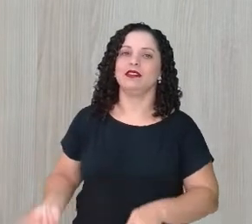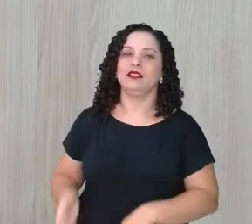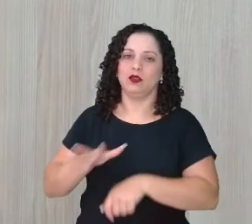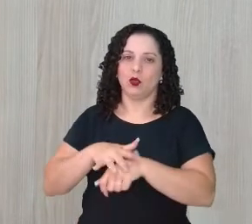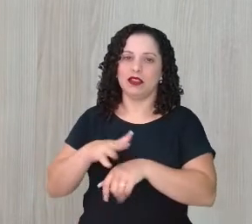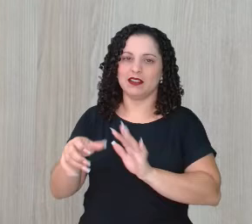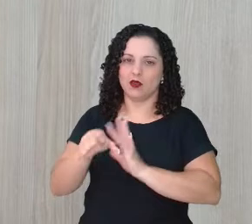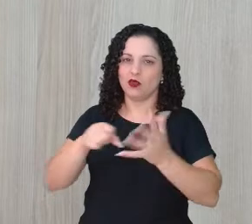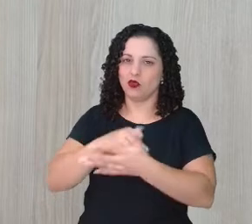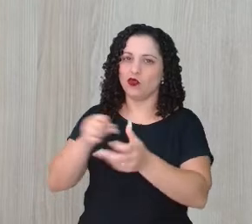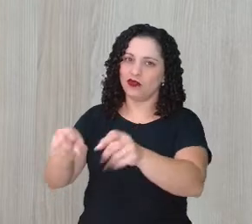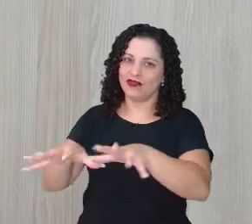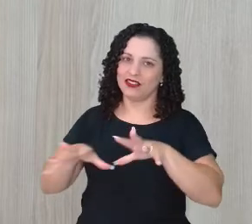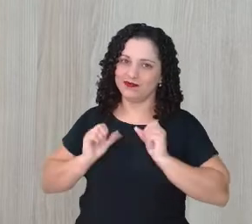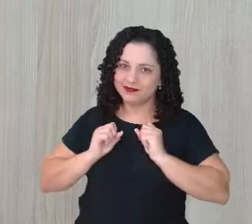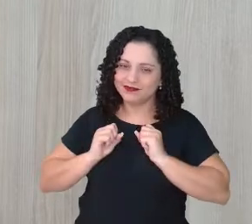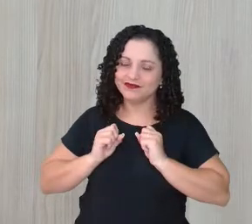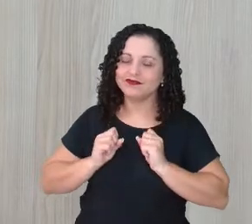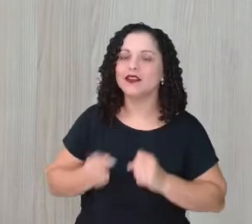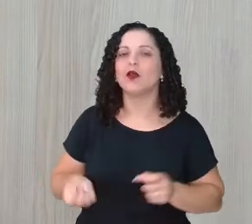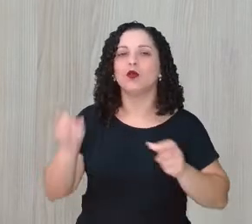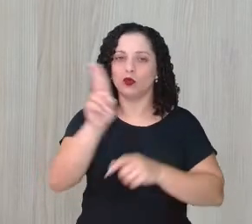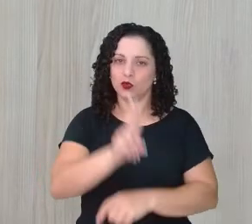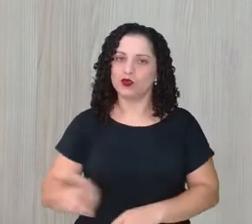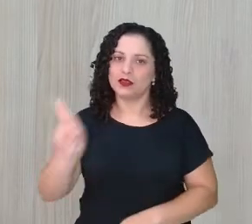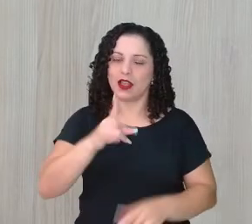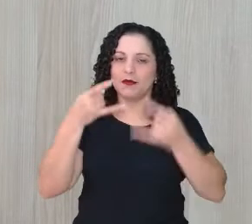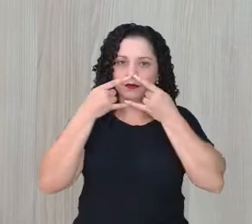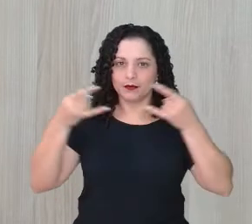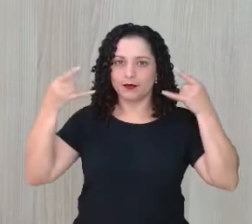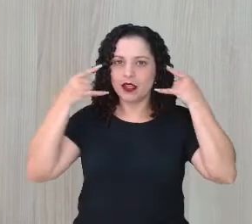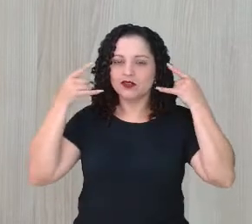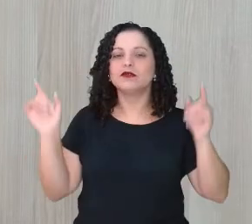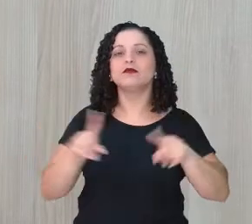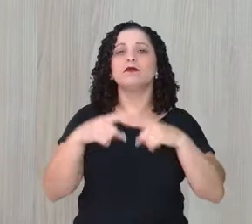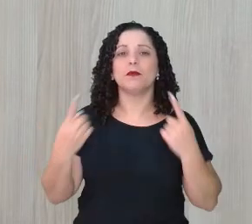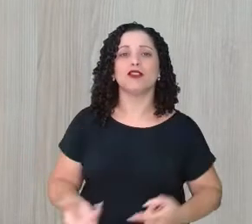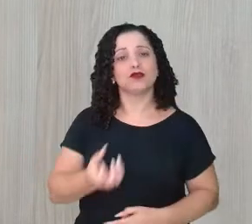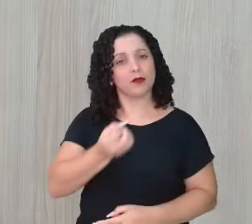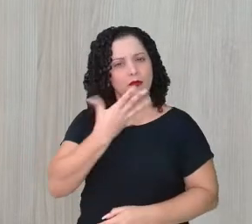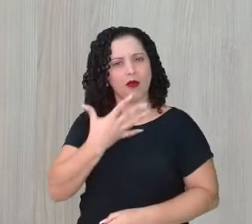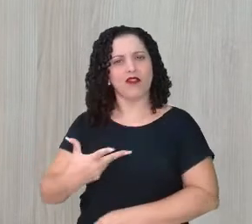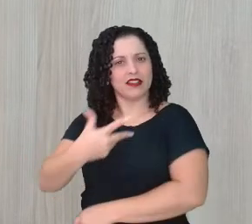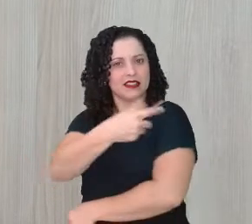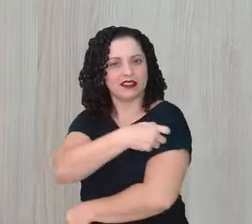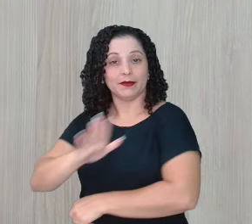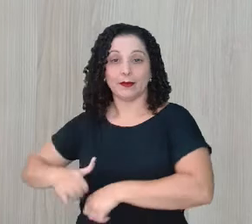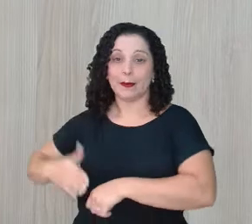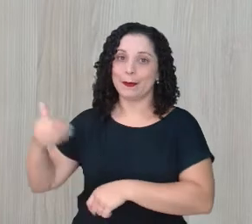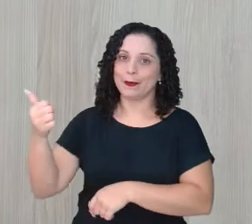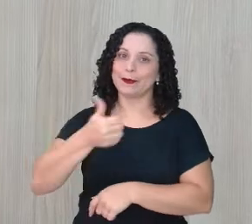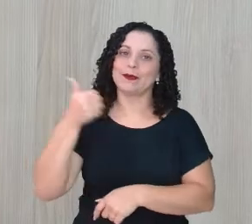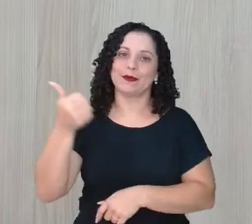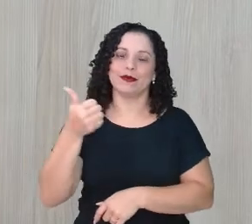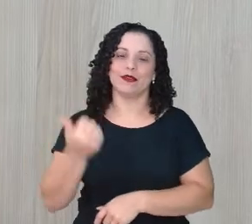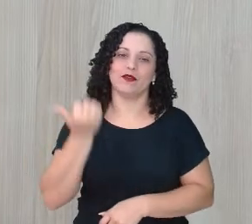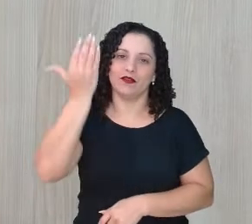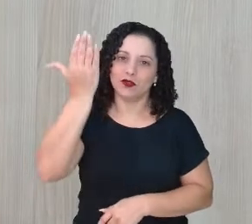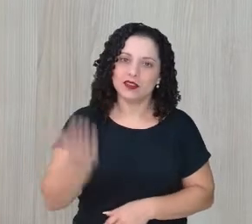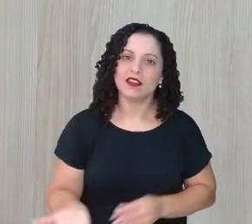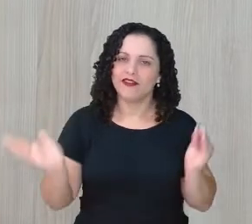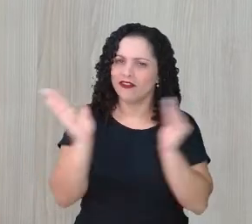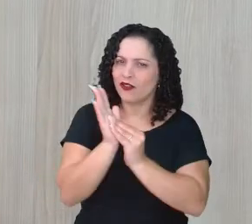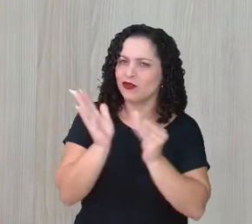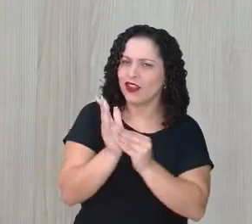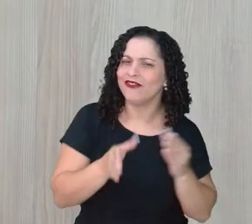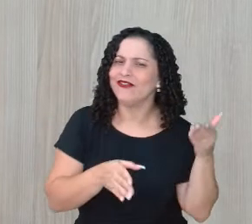cuidado, Mas que o nosso esquema vacinal aqui está muito bom, então continuem procurando para completar realmente o